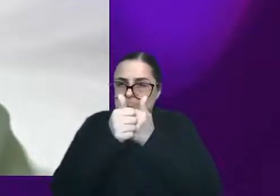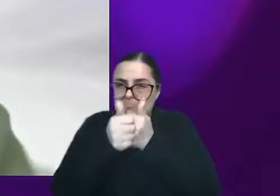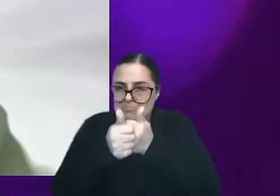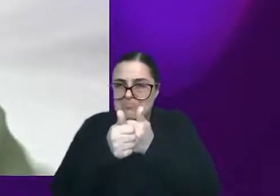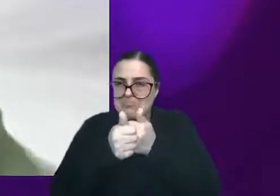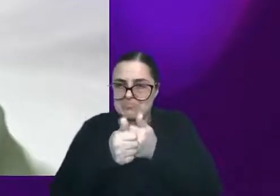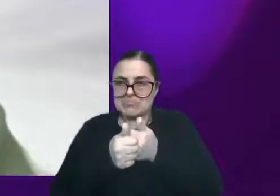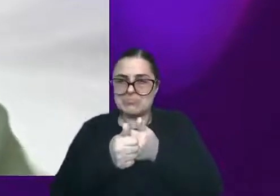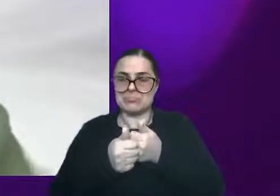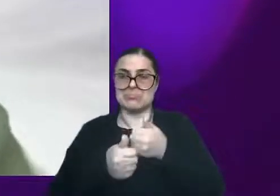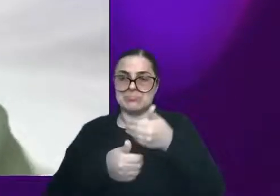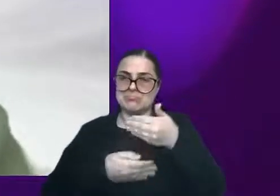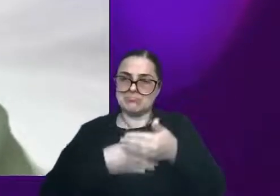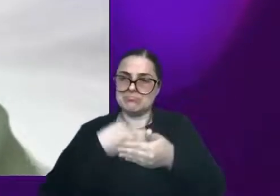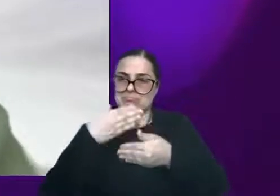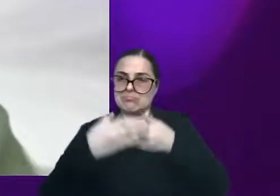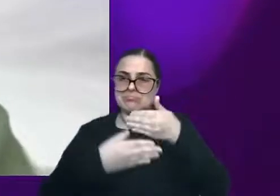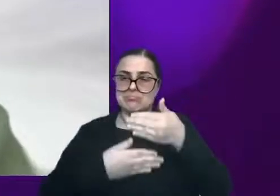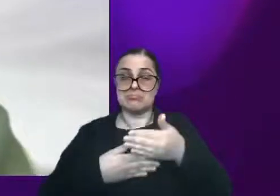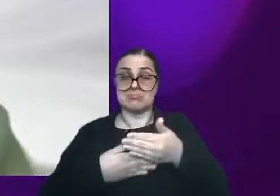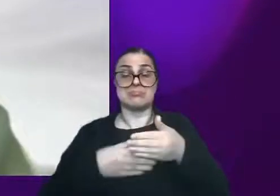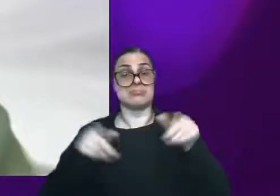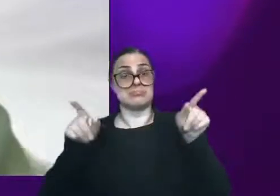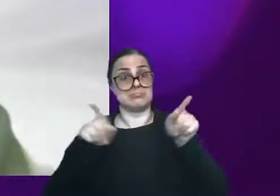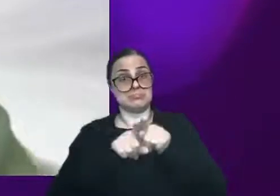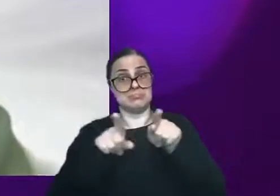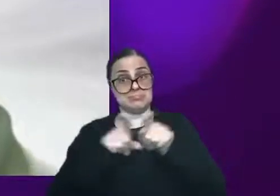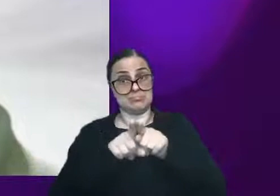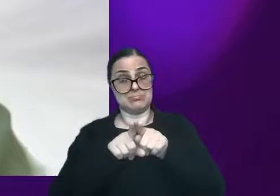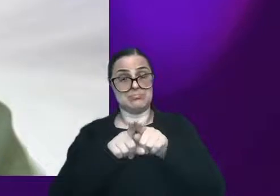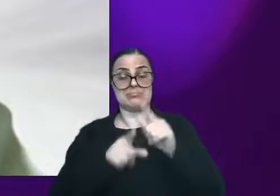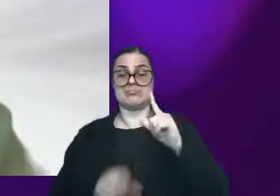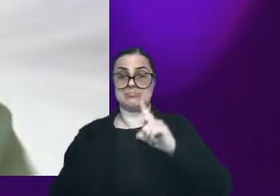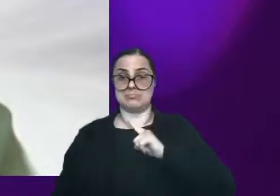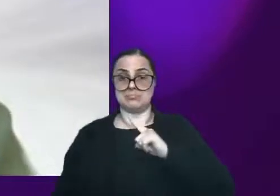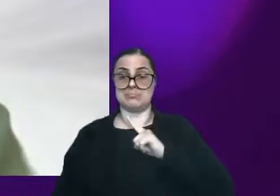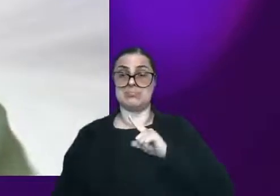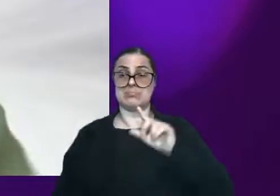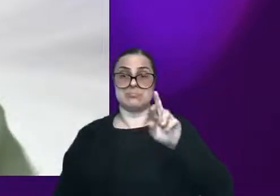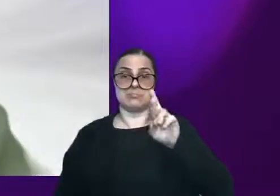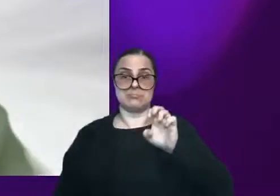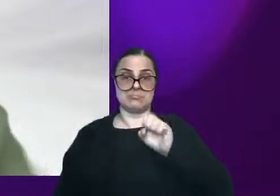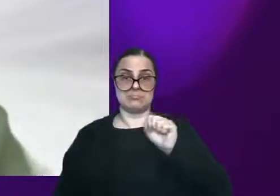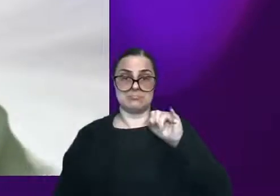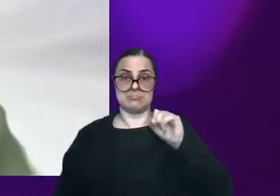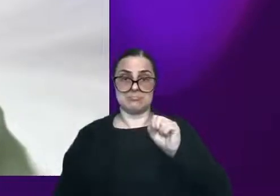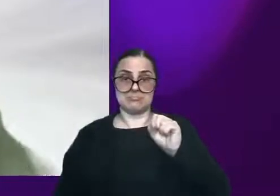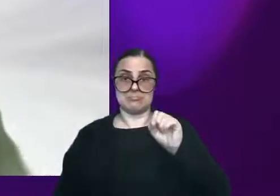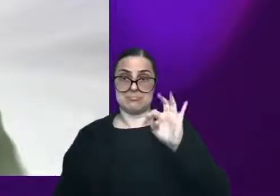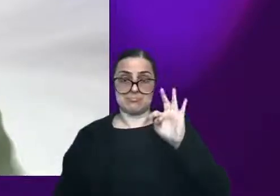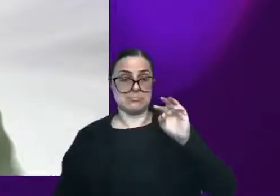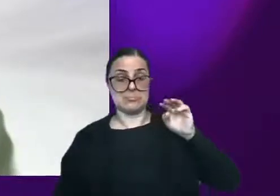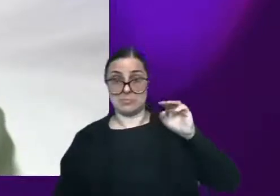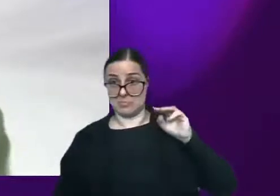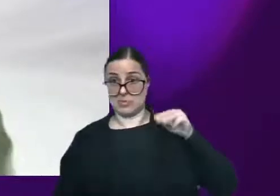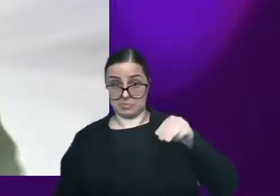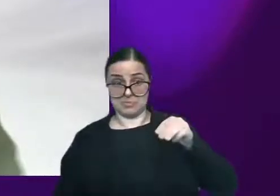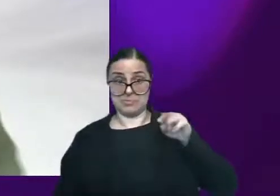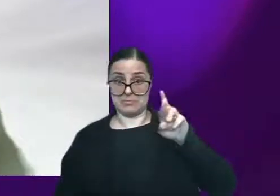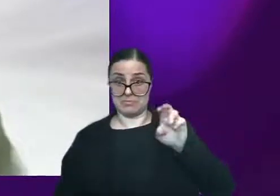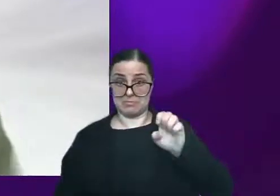ao RECIST, nós temos realmente essa nova situação do M-RECIST também, de você